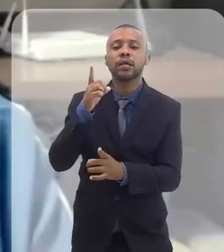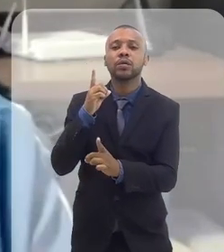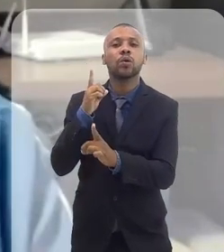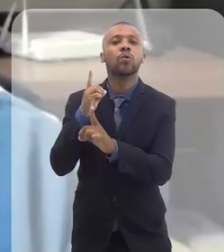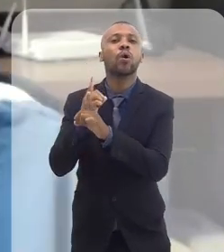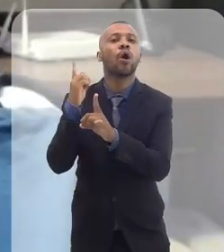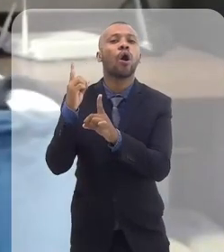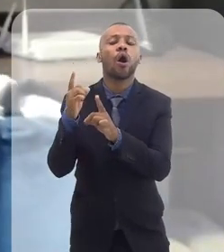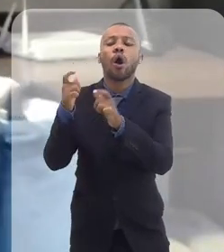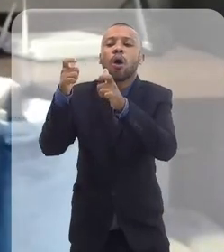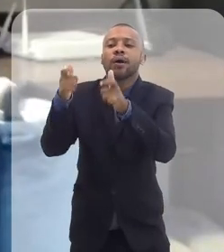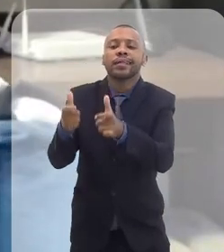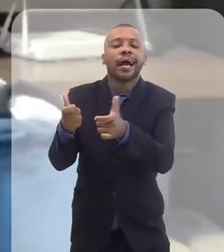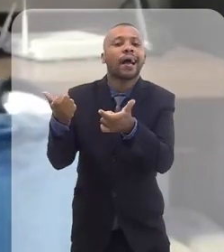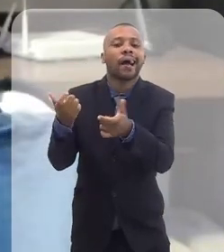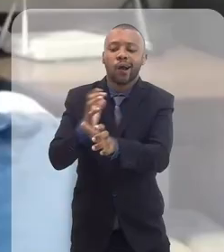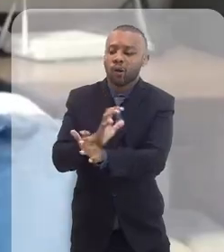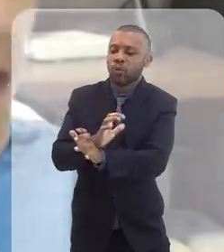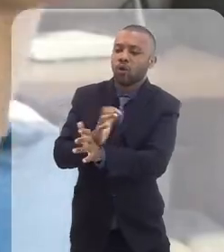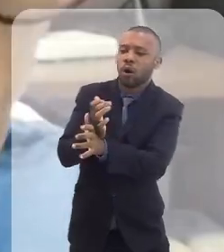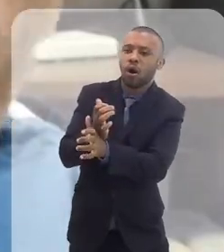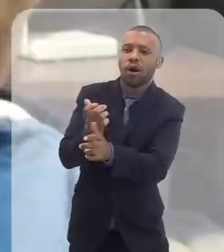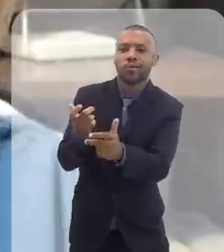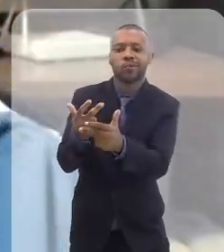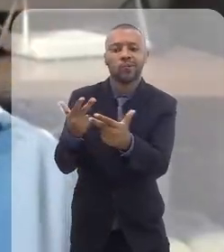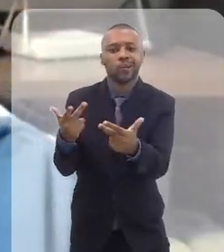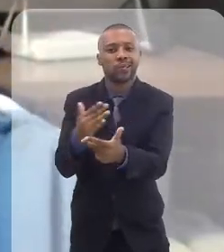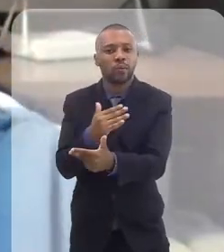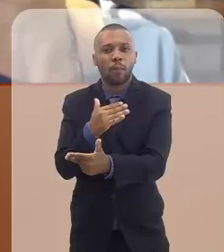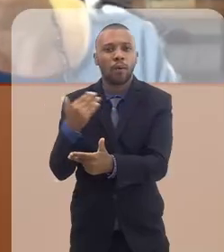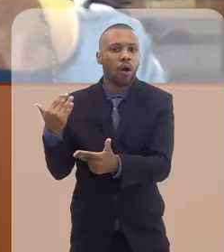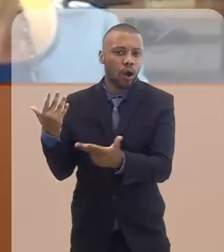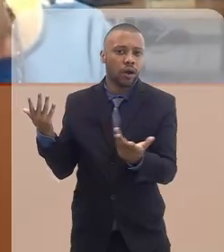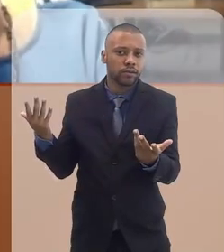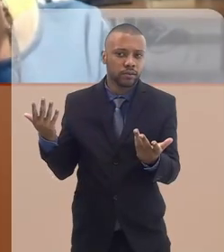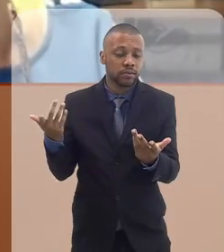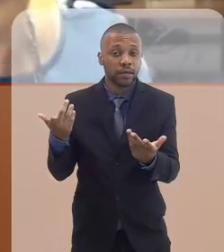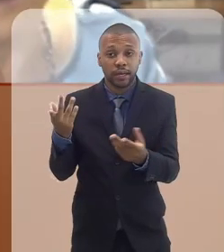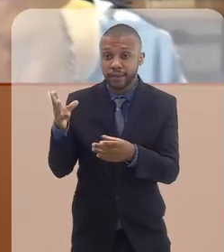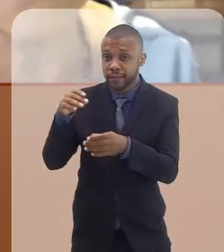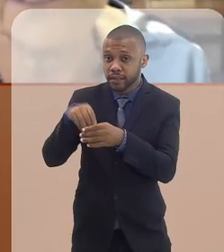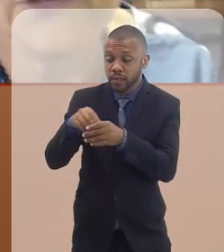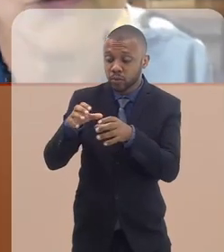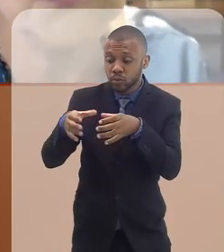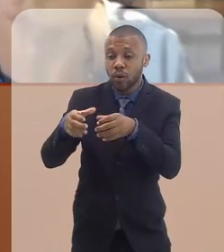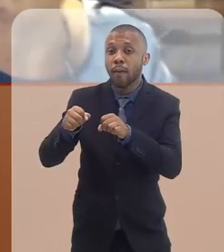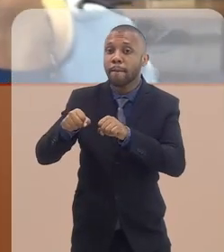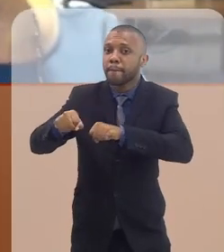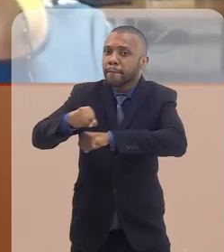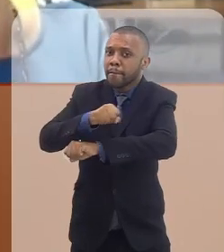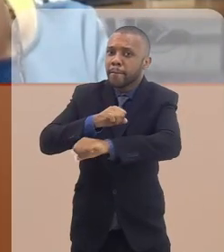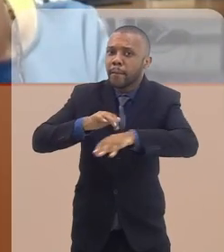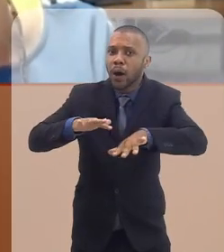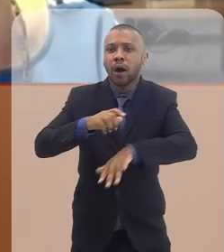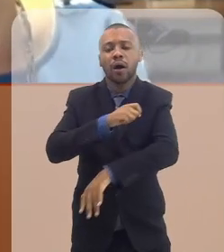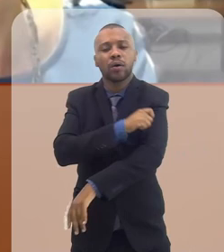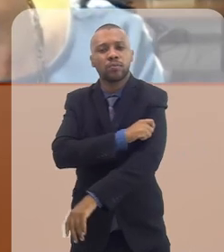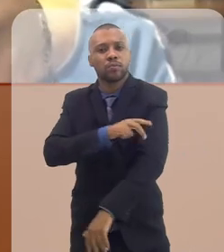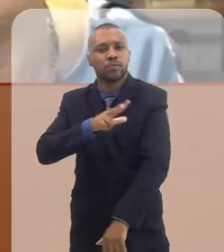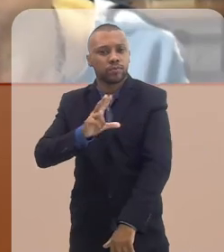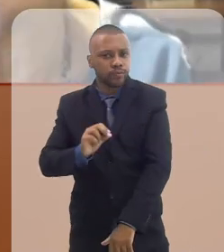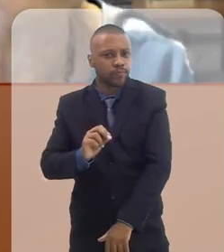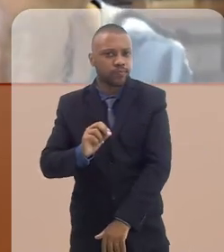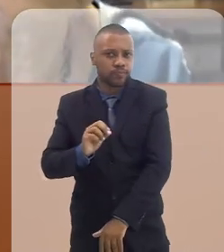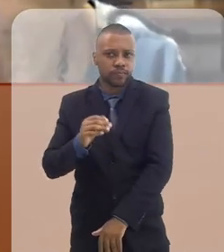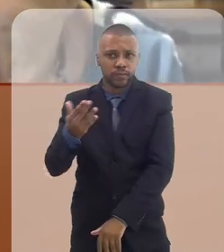sabe onde estão os restos mortais. Ela estava no movimento estudantil